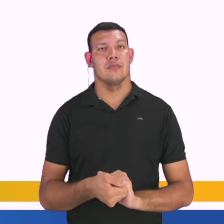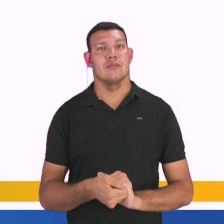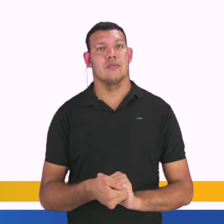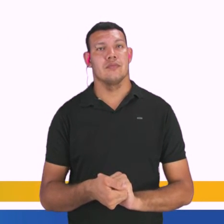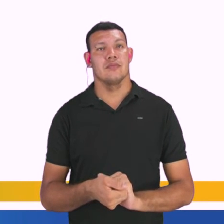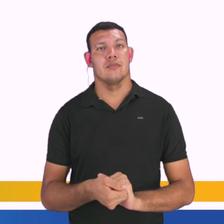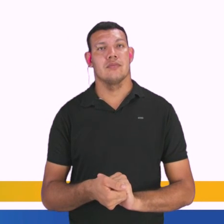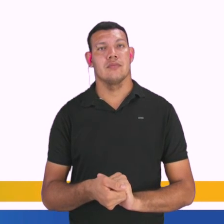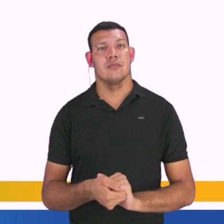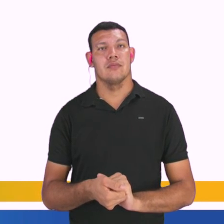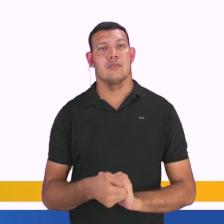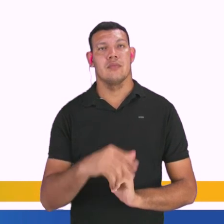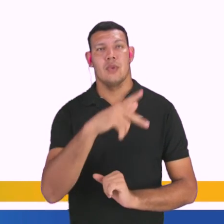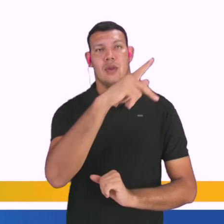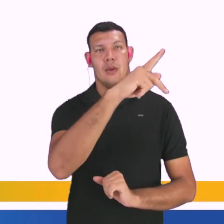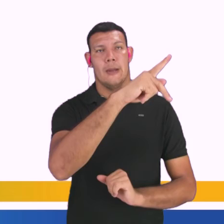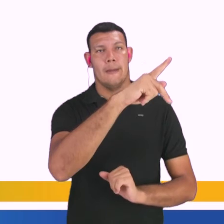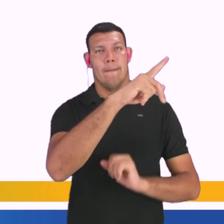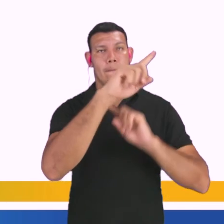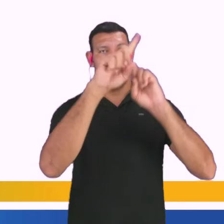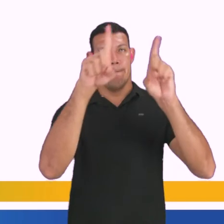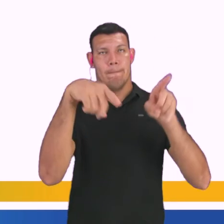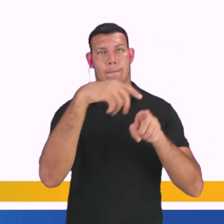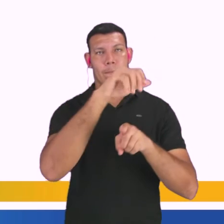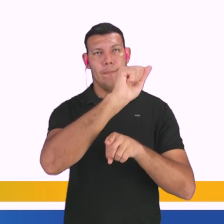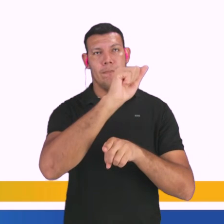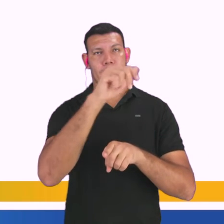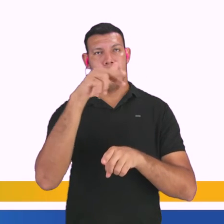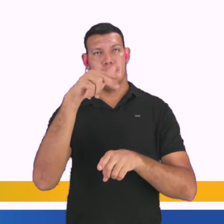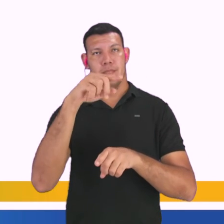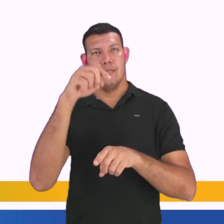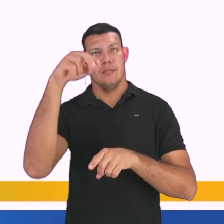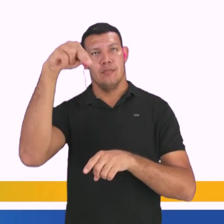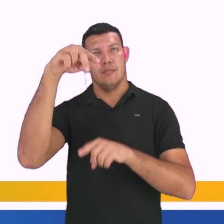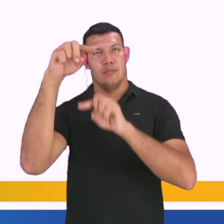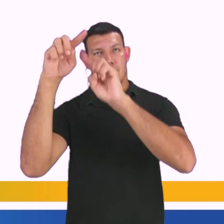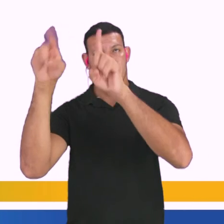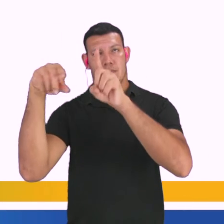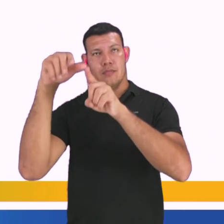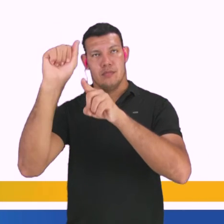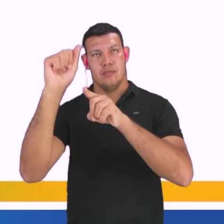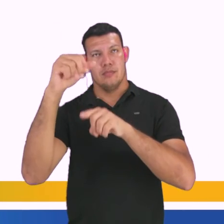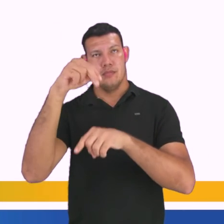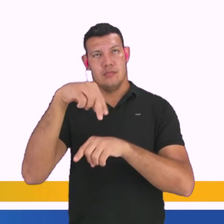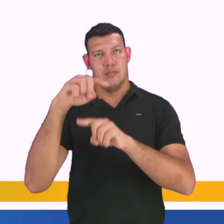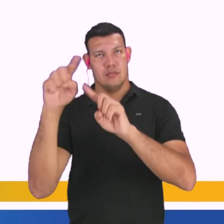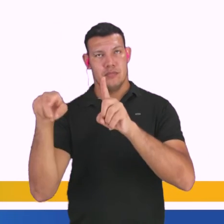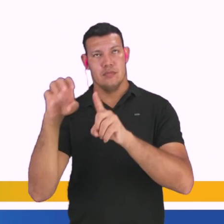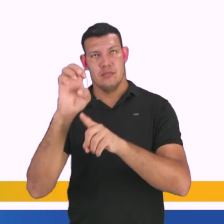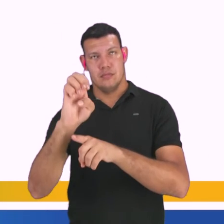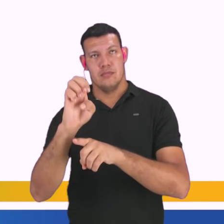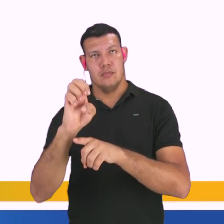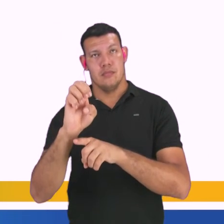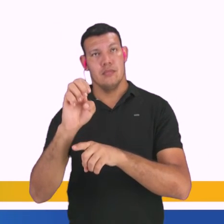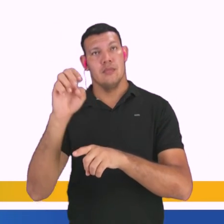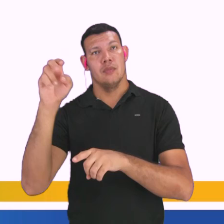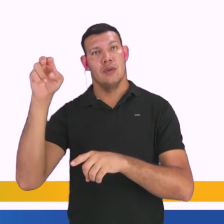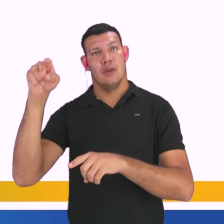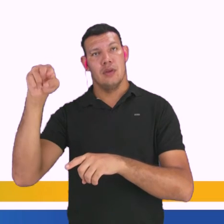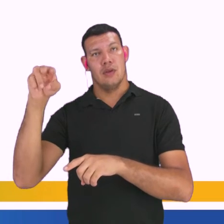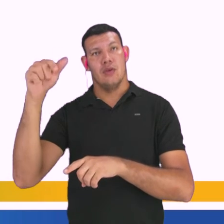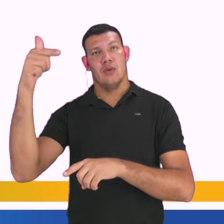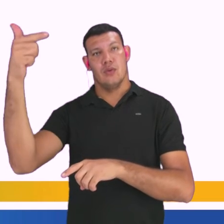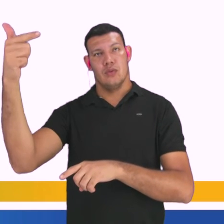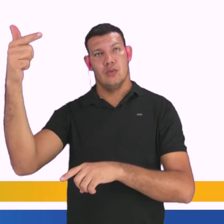forma de razão e aí nós temos a seguinte situação que podem acontecer